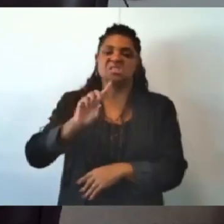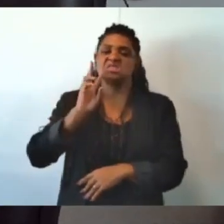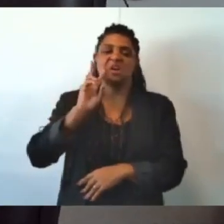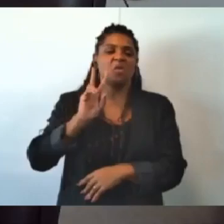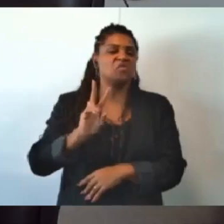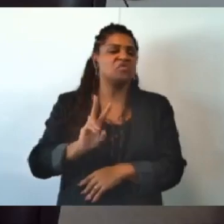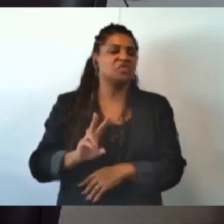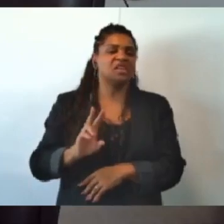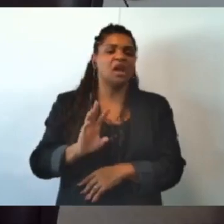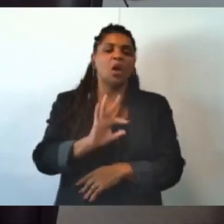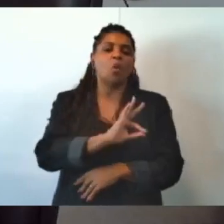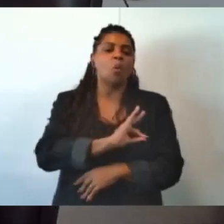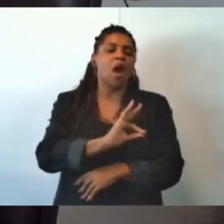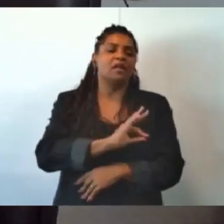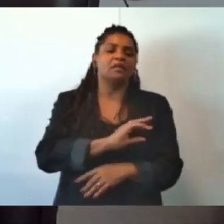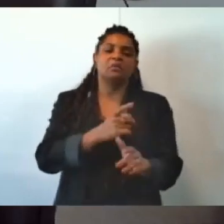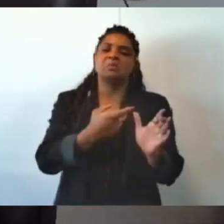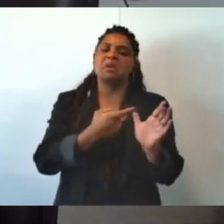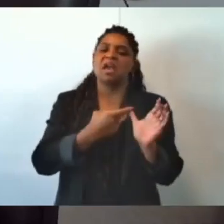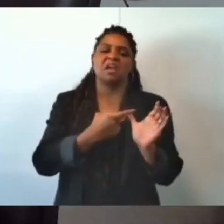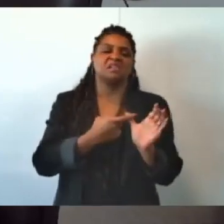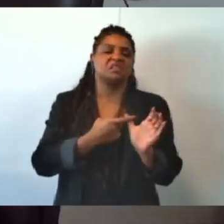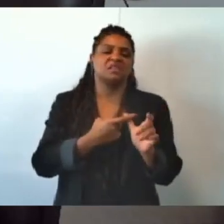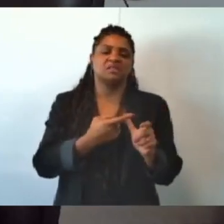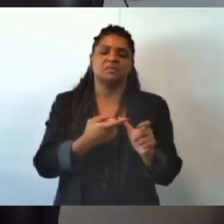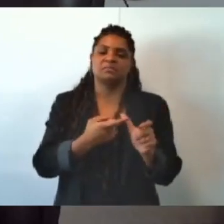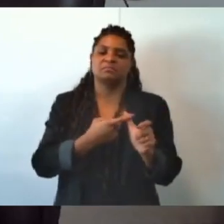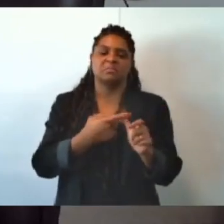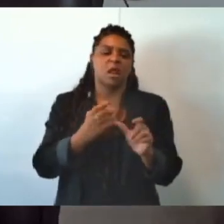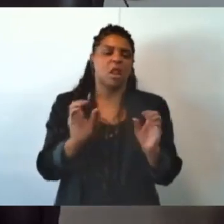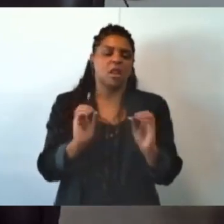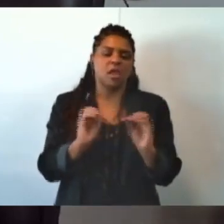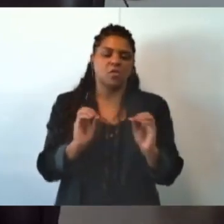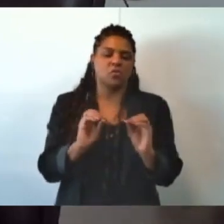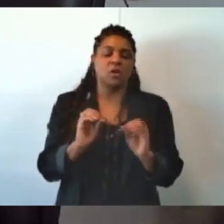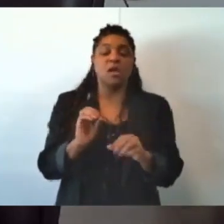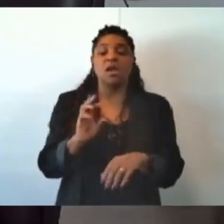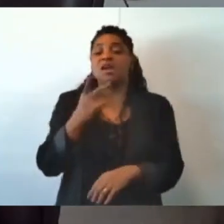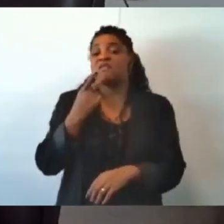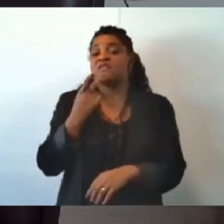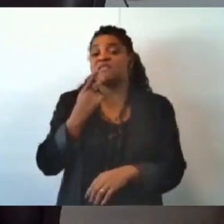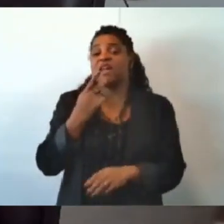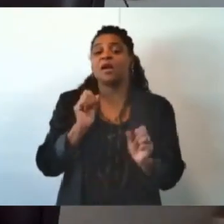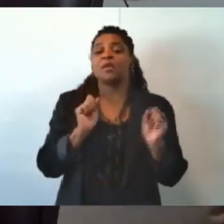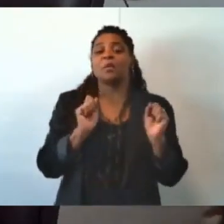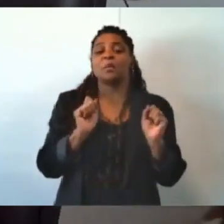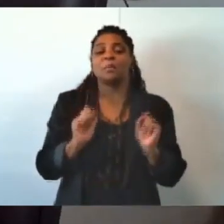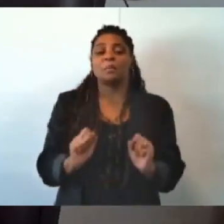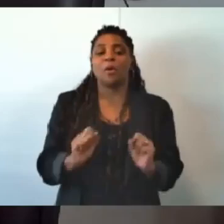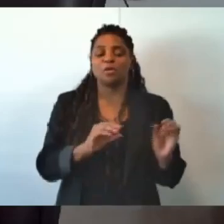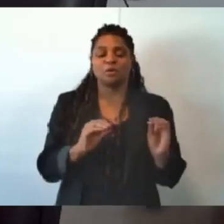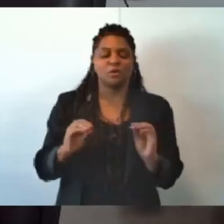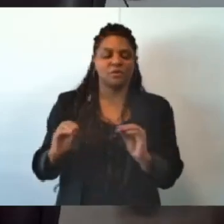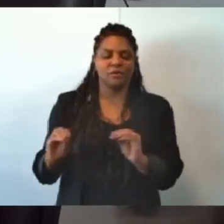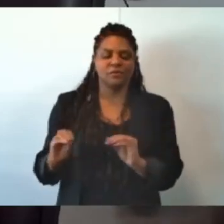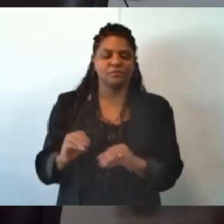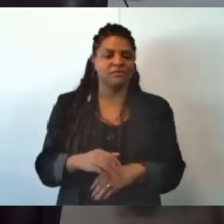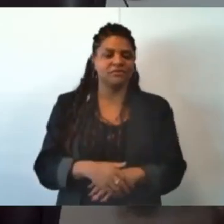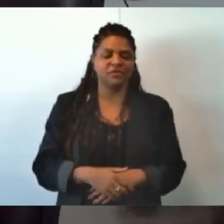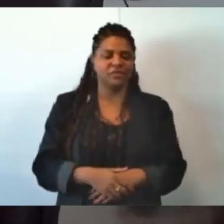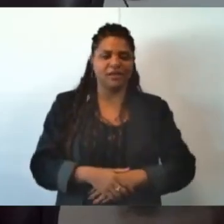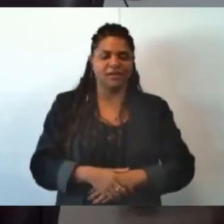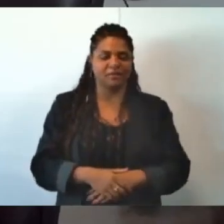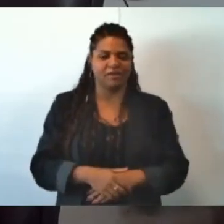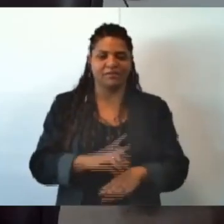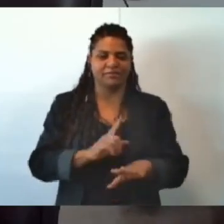Ah, porque eles falaram, não pode pôr BH Trans 24 horas, mas põe no horário de pico, põe no horário de 6 às 8